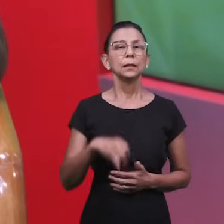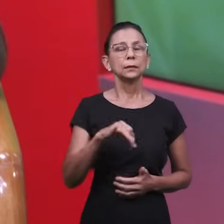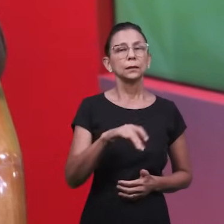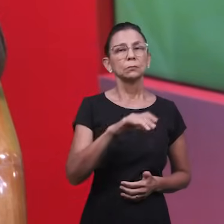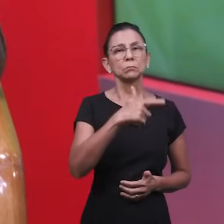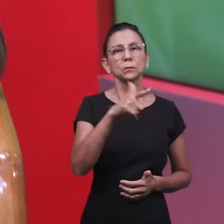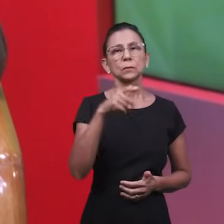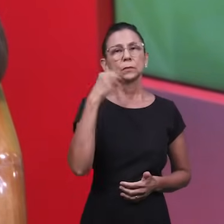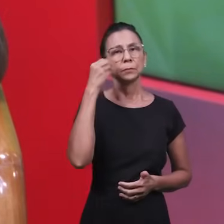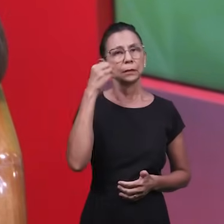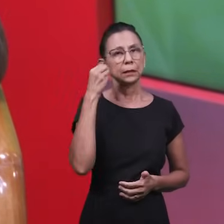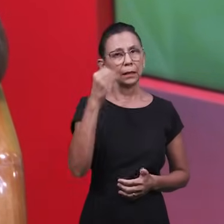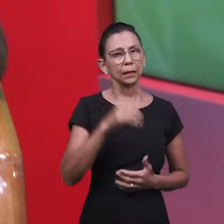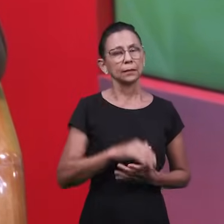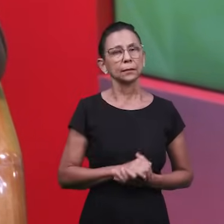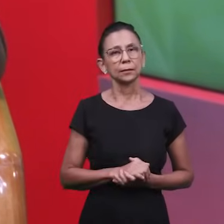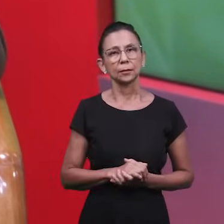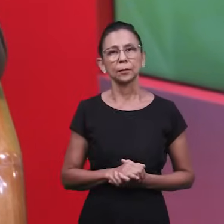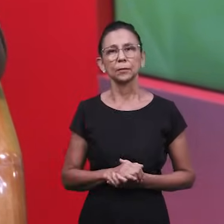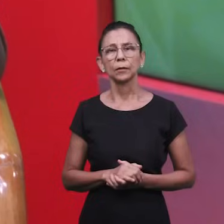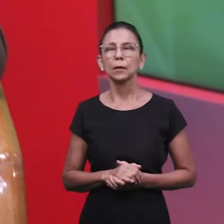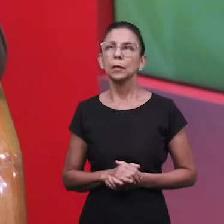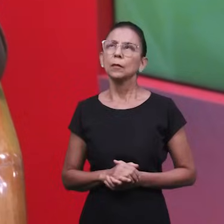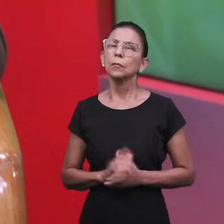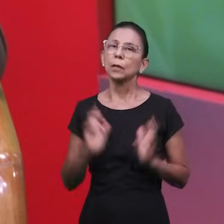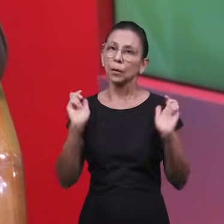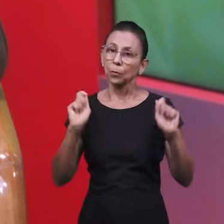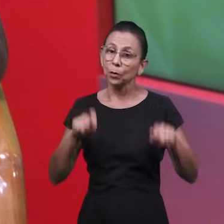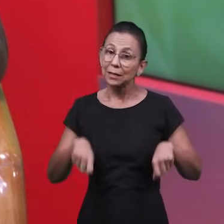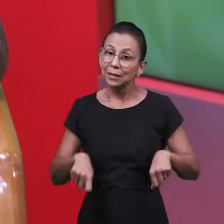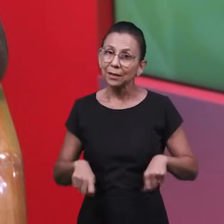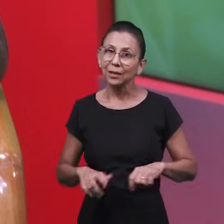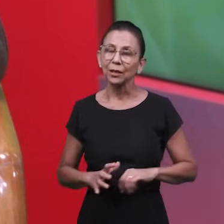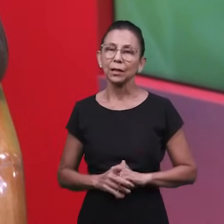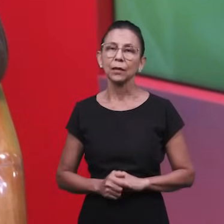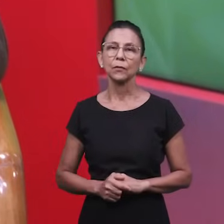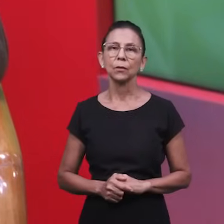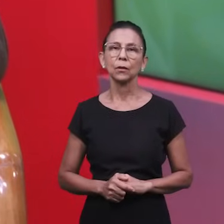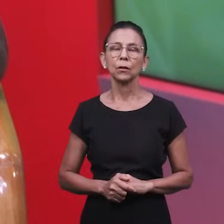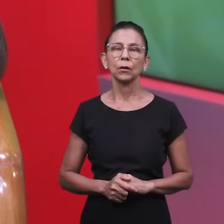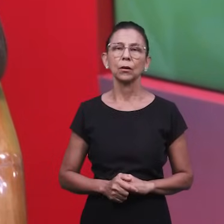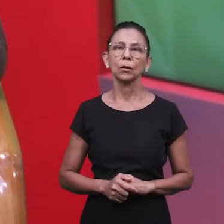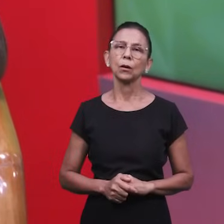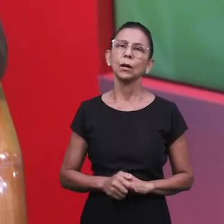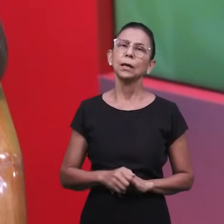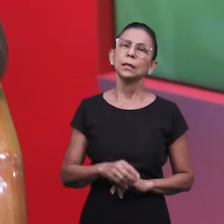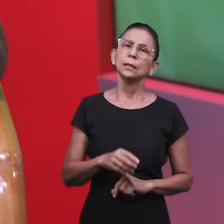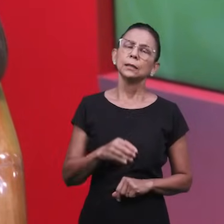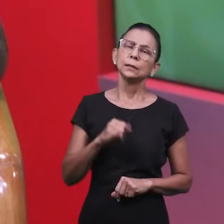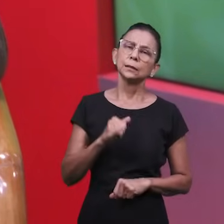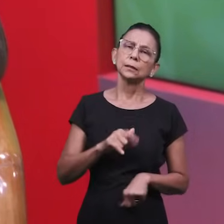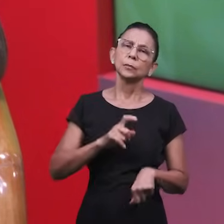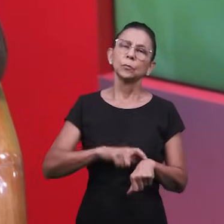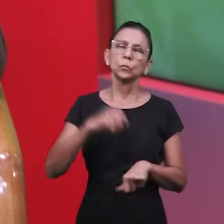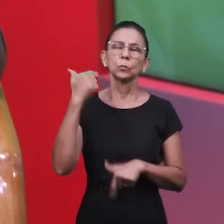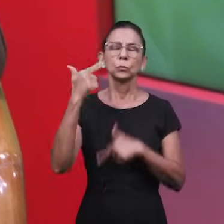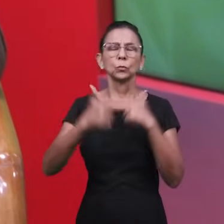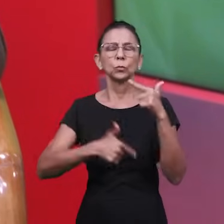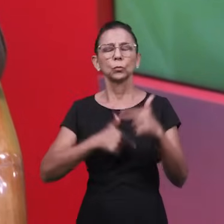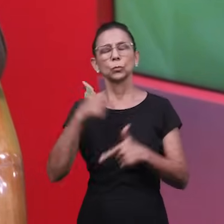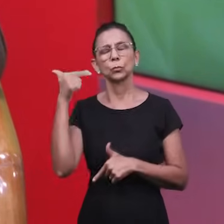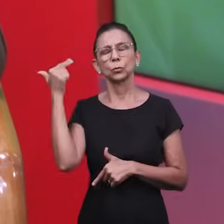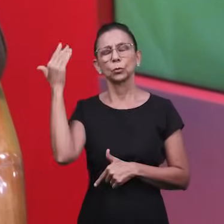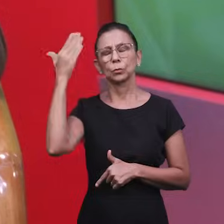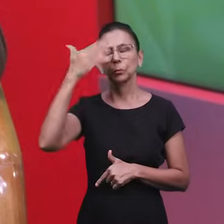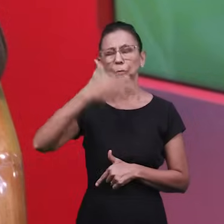ter, persista na caminhada, sem olhar, sem se abater com as lutas, com